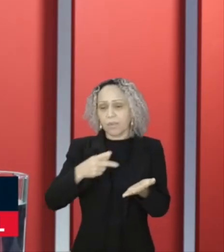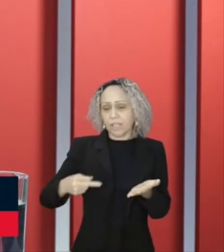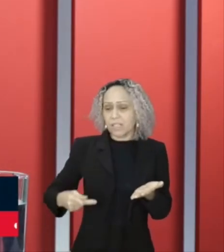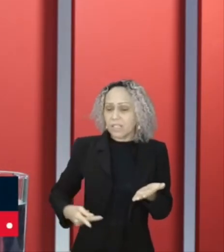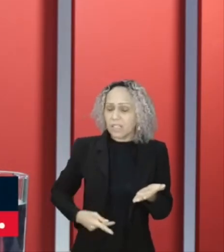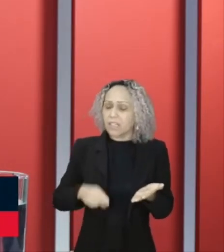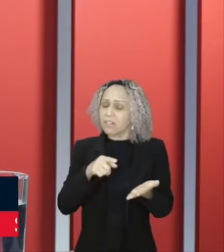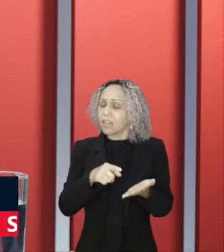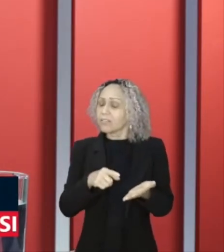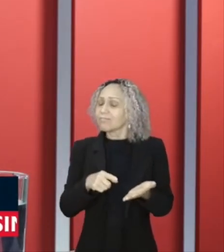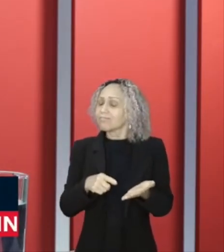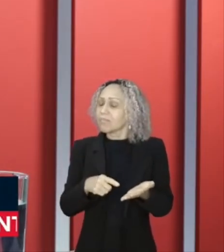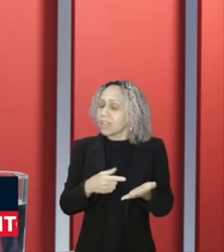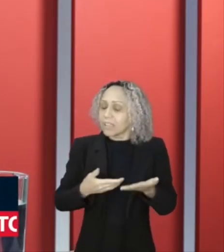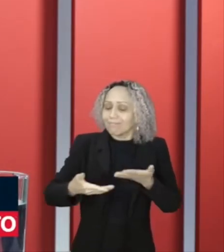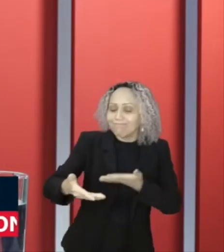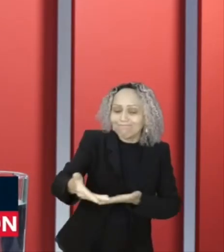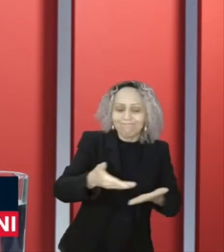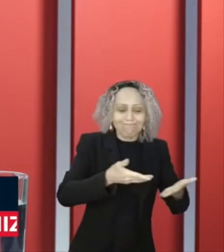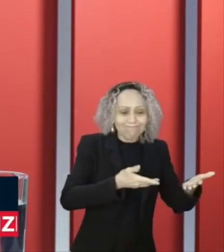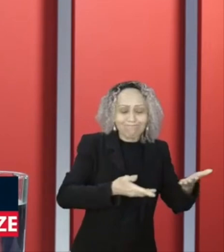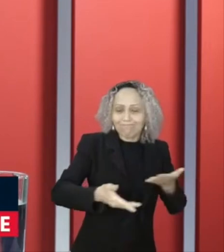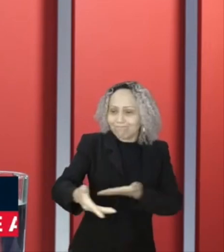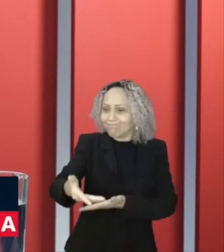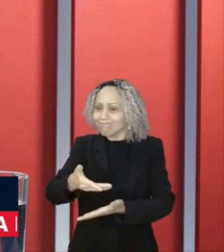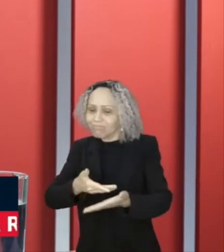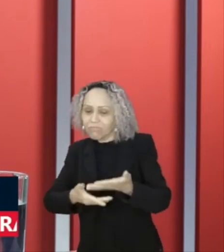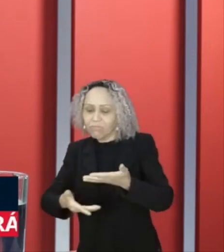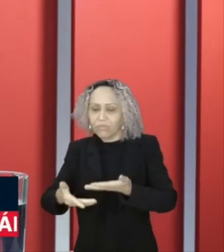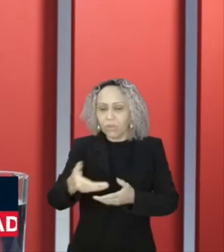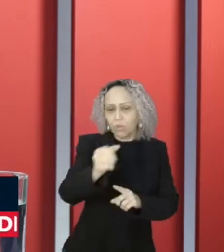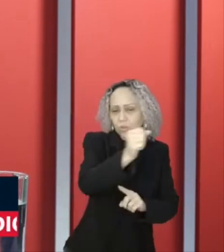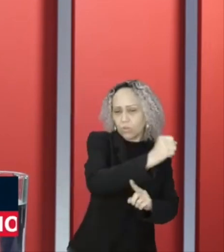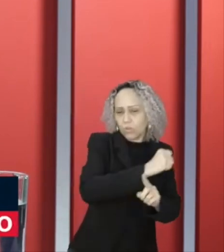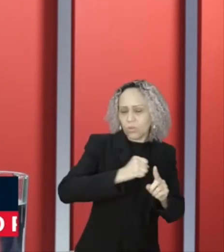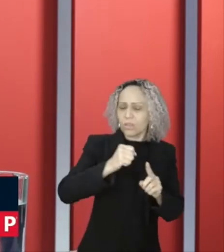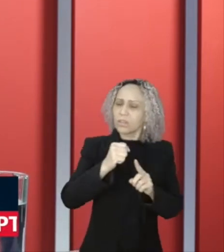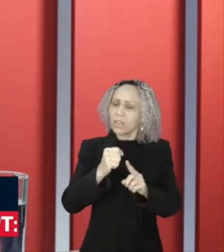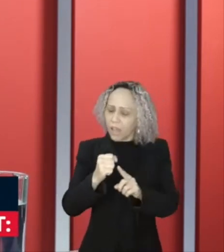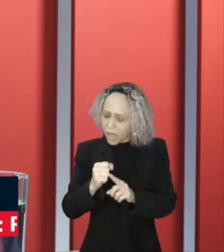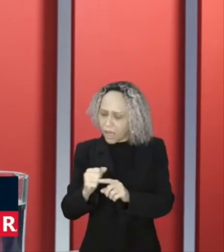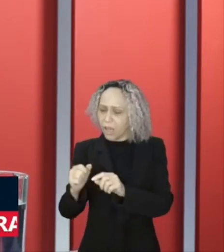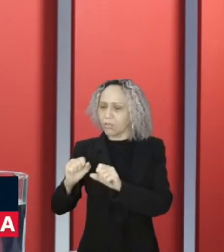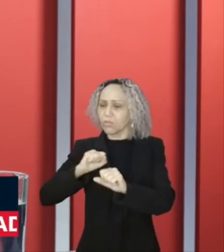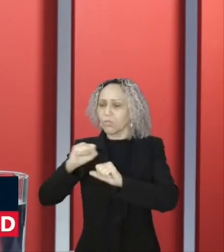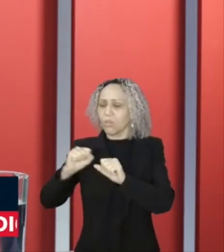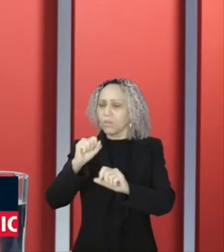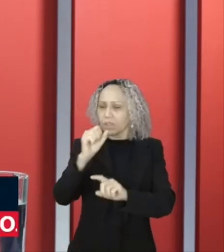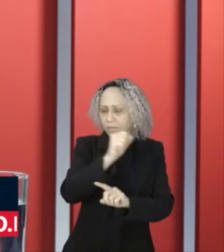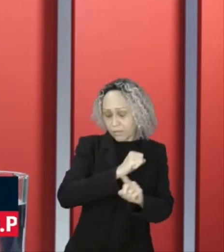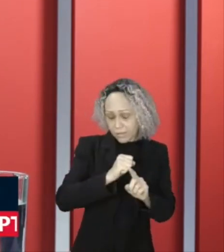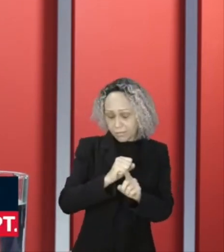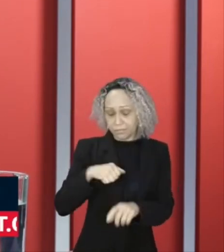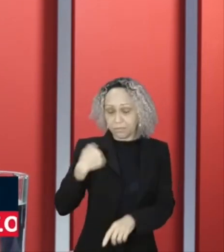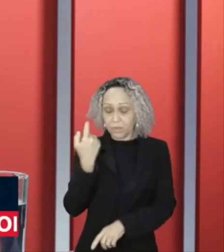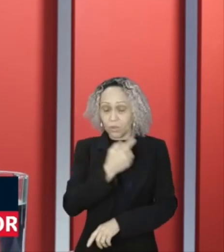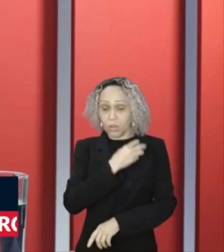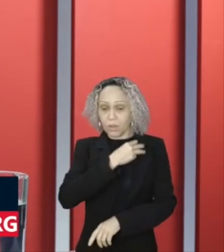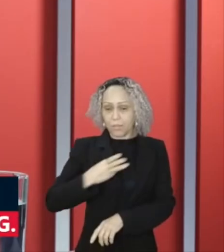movimentos sociais e da promoção da participação social. Então, nosso ministro Márcio Macedo, ele é o